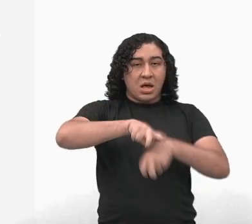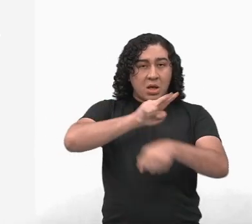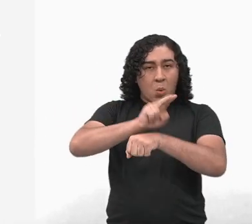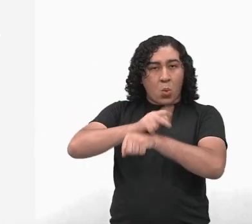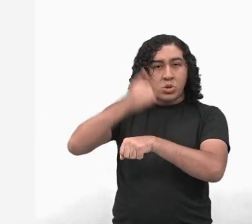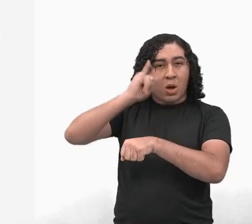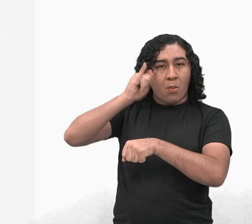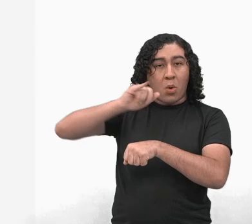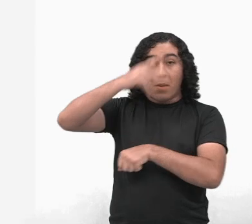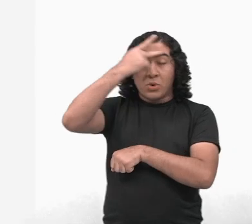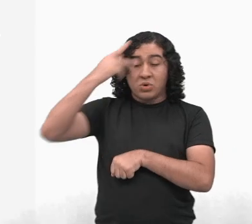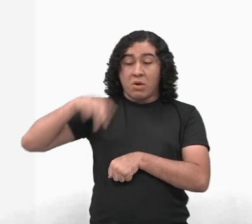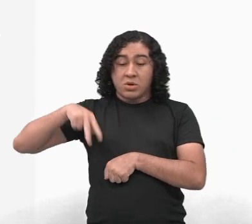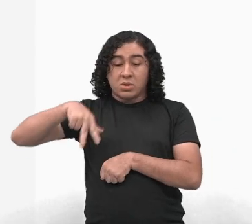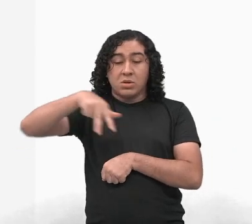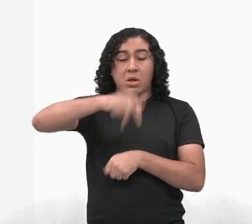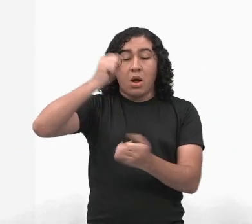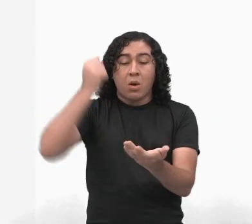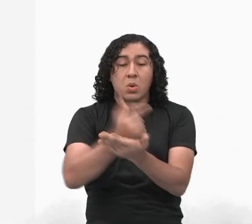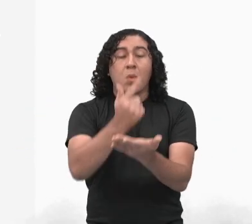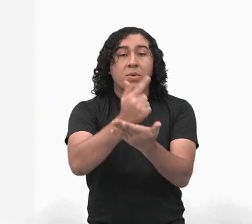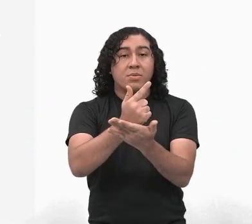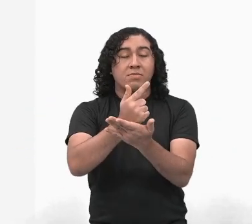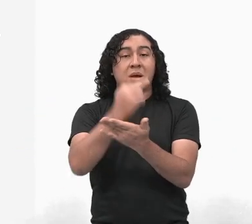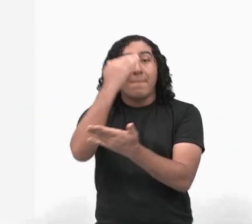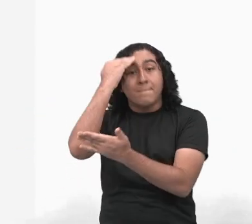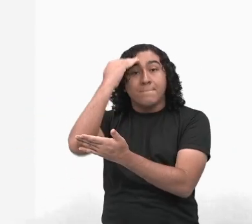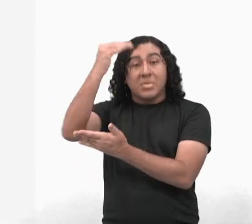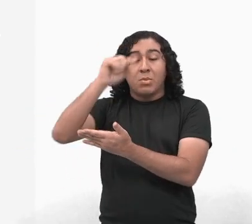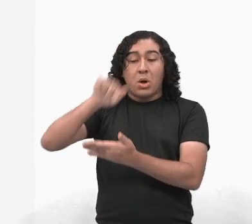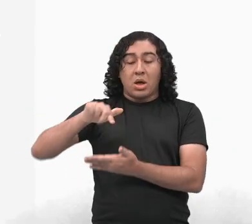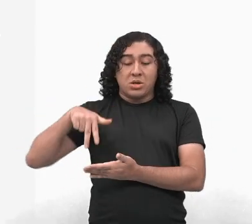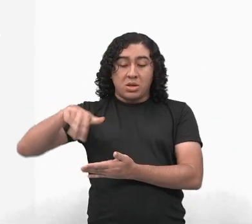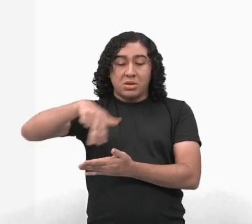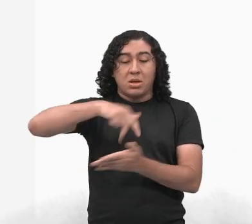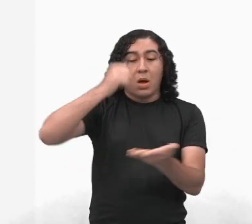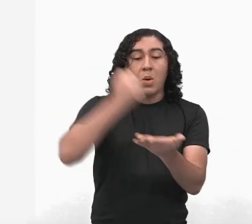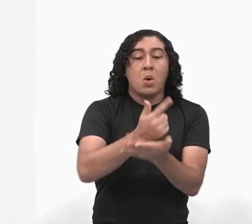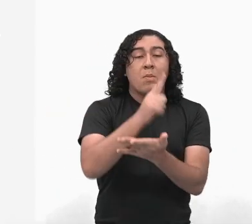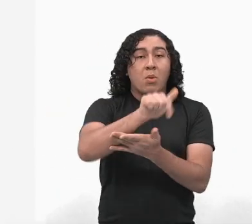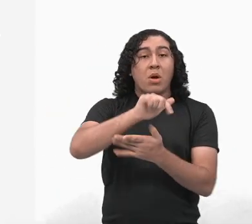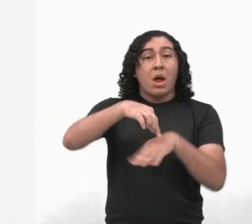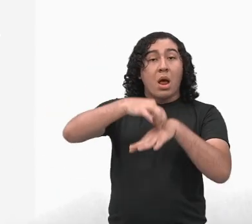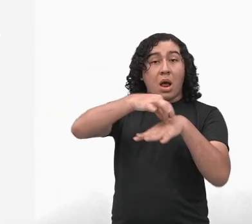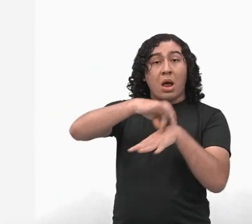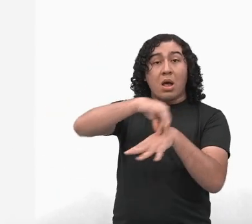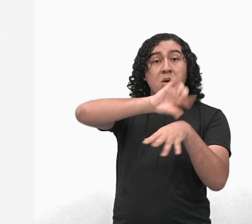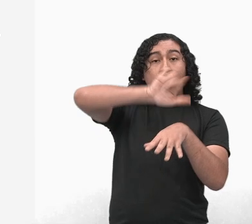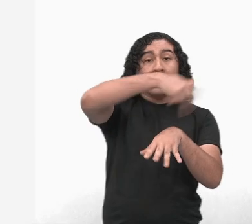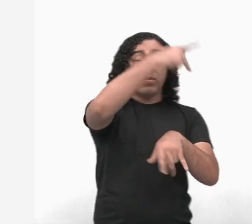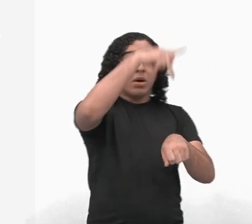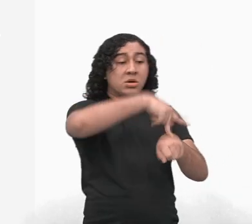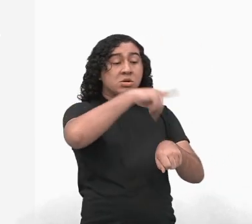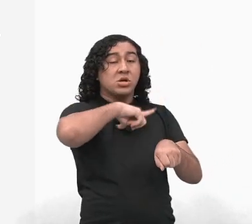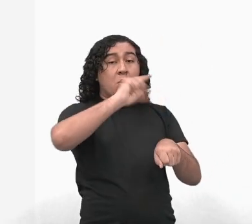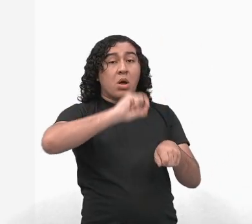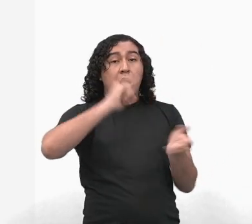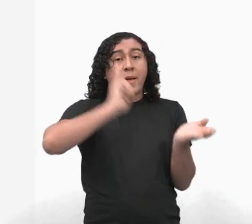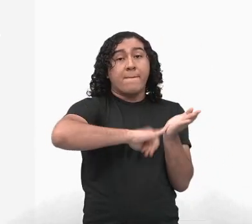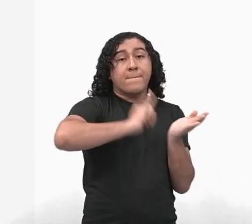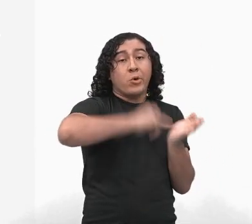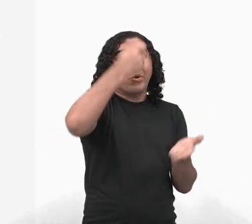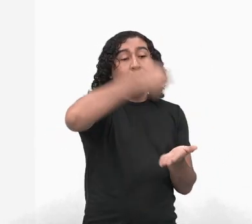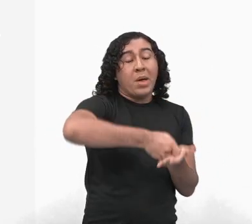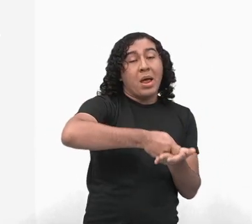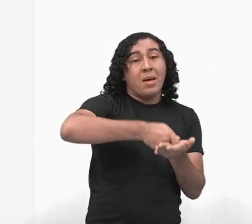Grande do Sul. A principal exigência dos estancieiros era que o charque estrangeiro fosse taxado para tornar